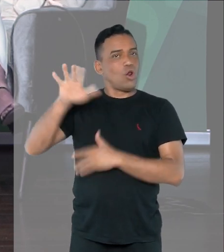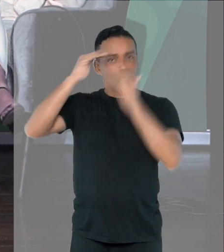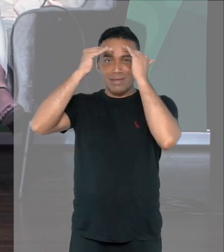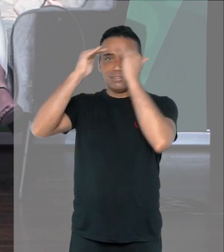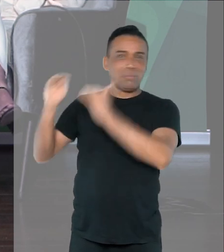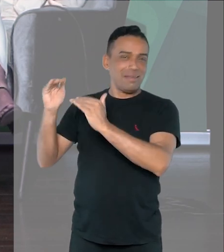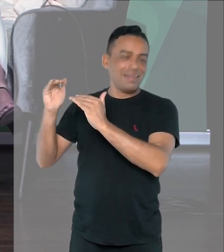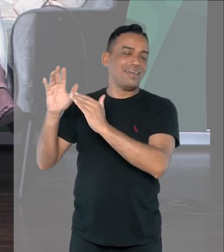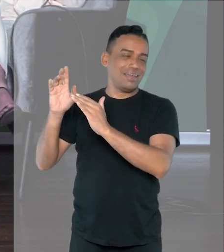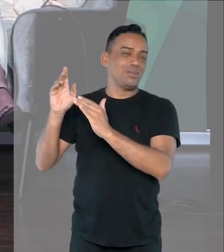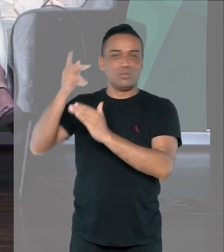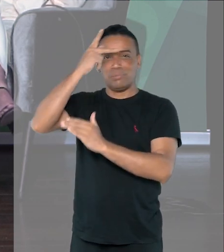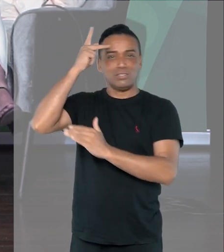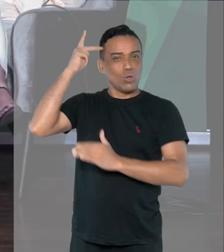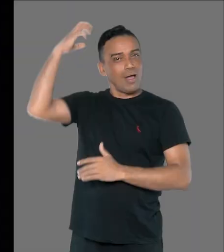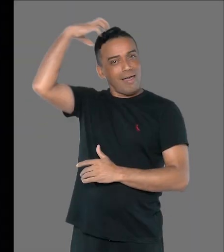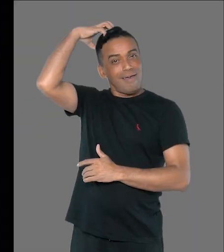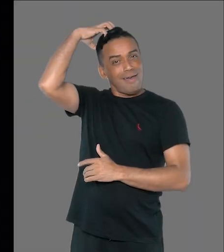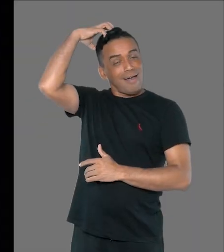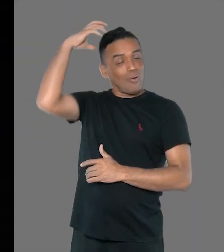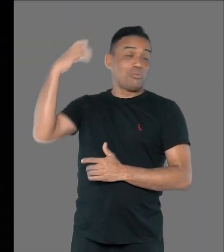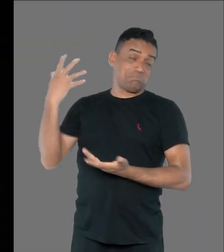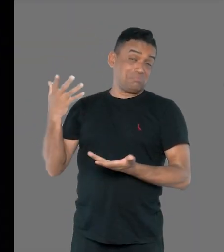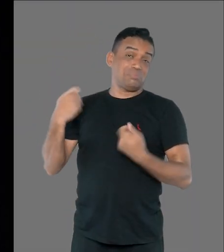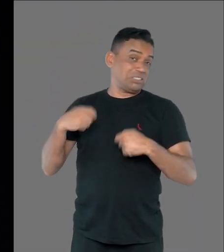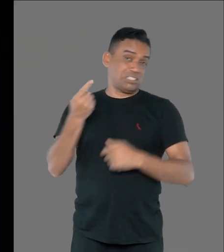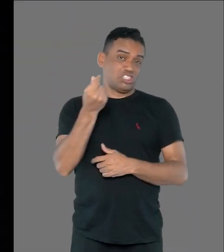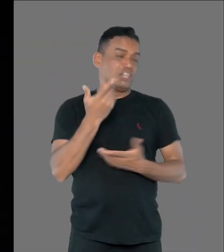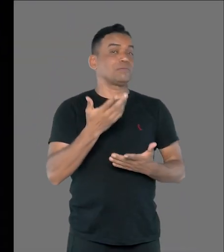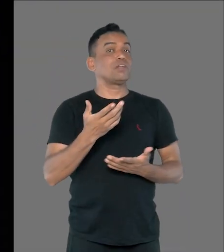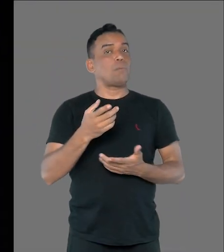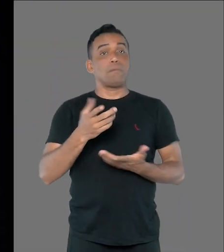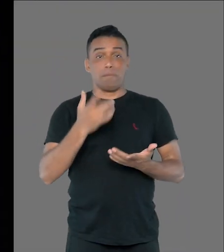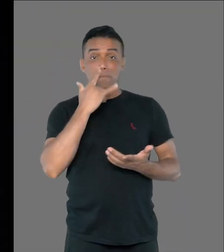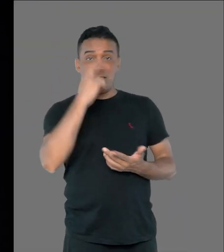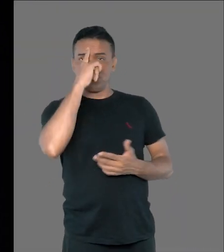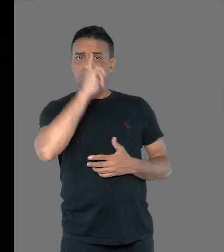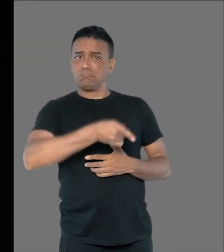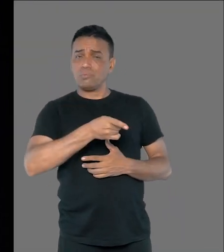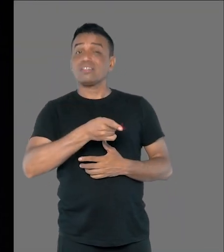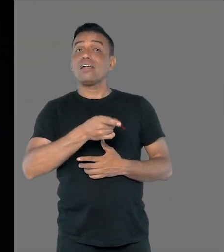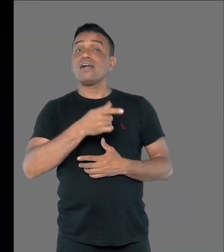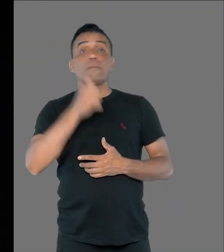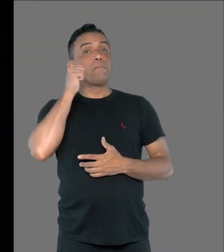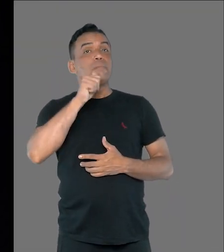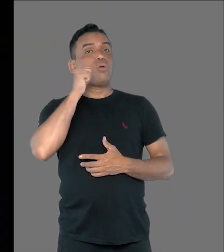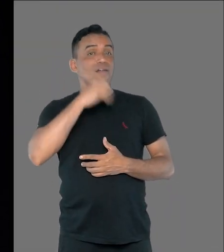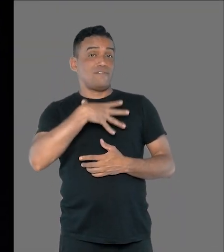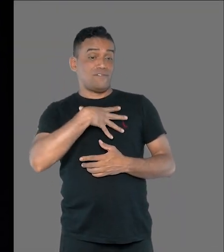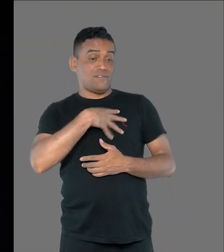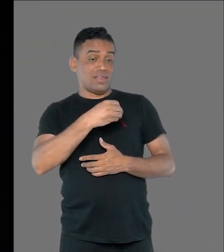essa aristocracia é muito fechada. E, por ordem do pai, escontado pela prima dele, né, pela filha